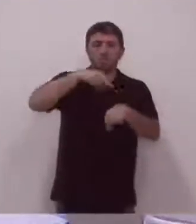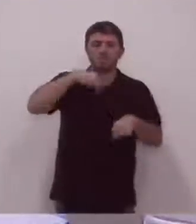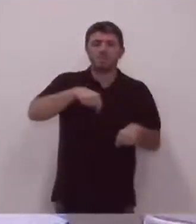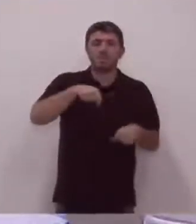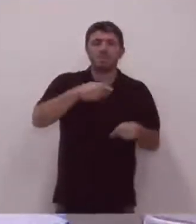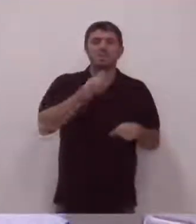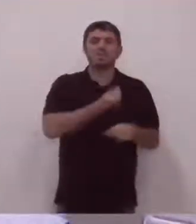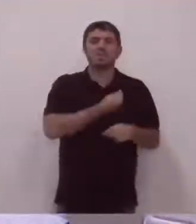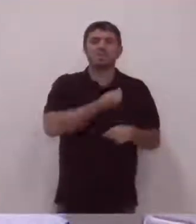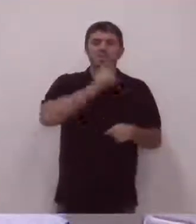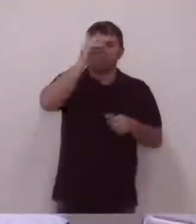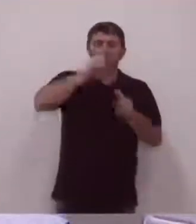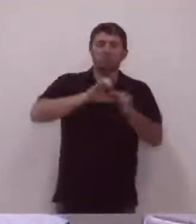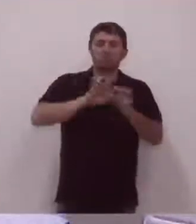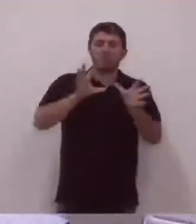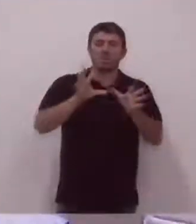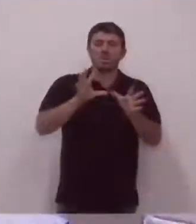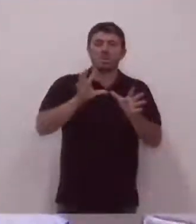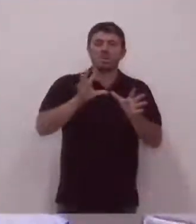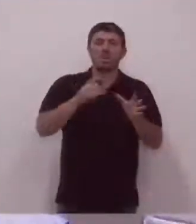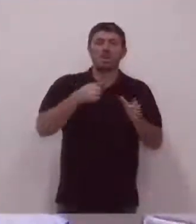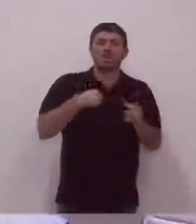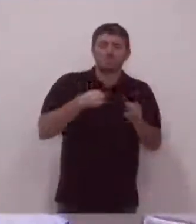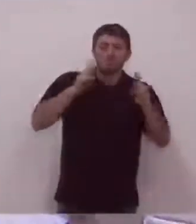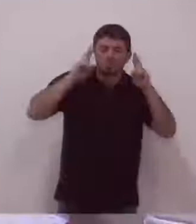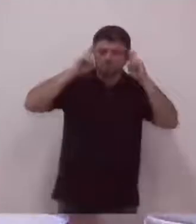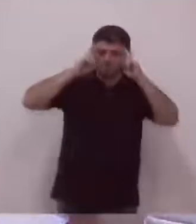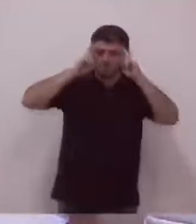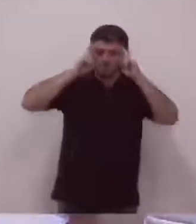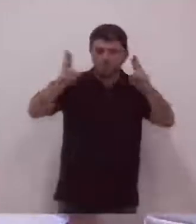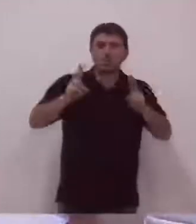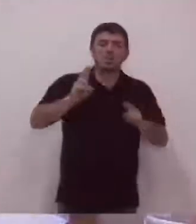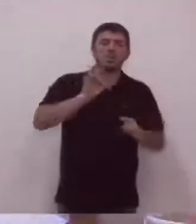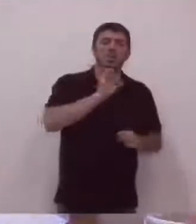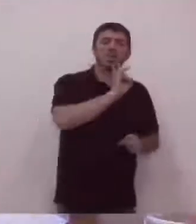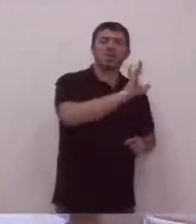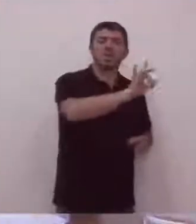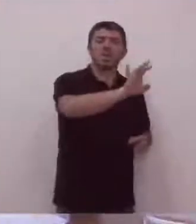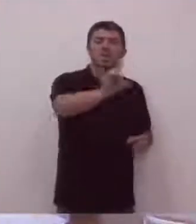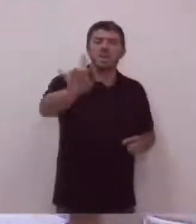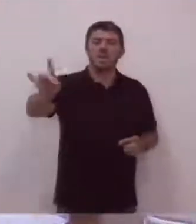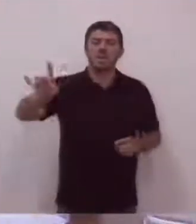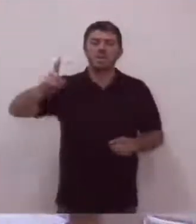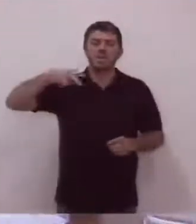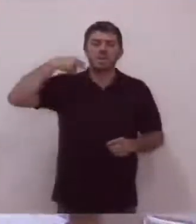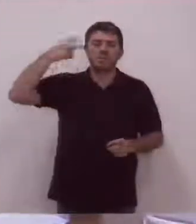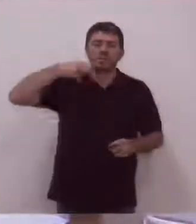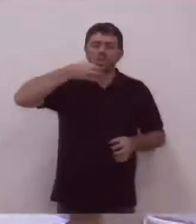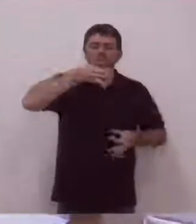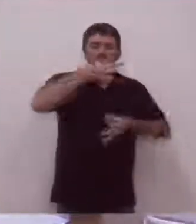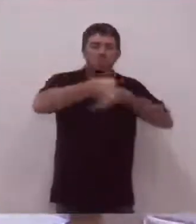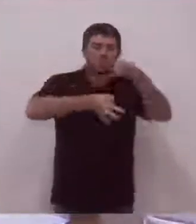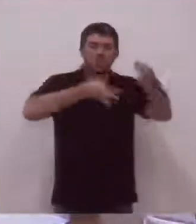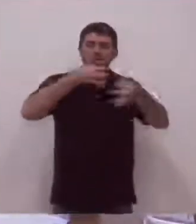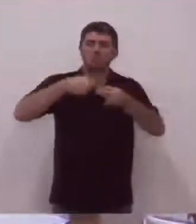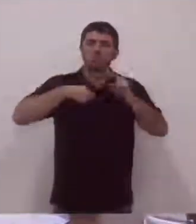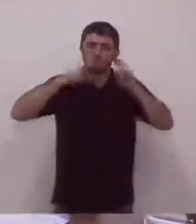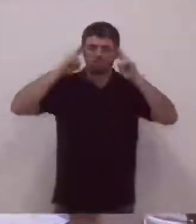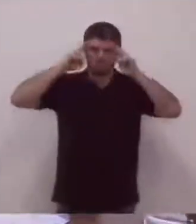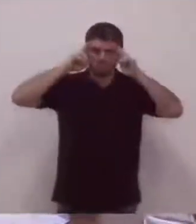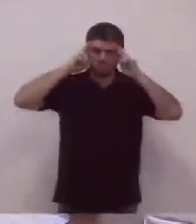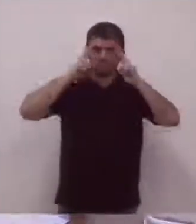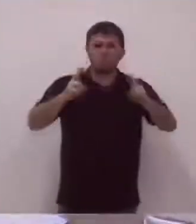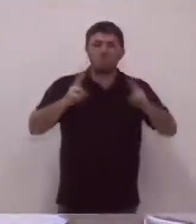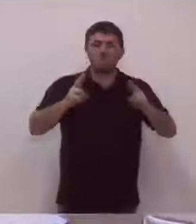não venceu respeita. E nós respeitamos todos a decisão de todos os senhores vereadores e esperamos que a cidade vá